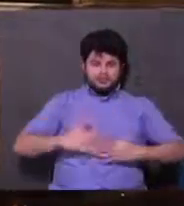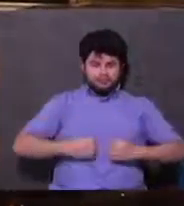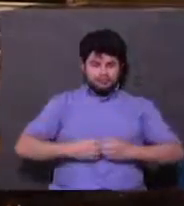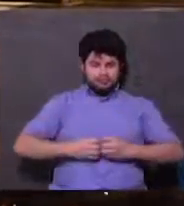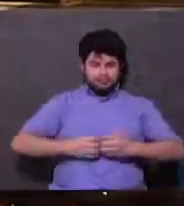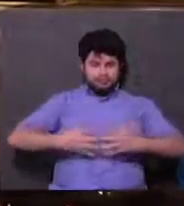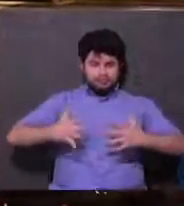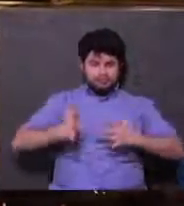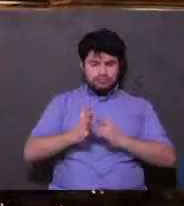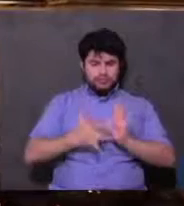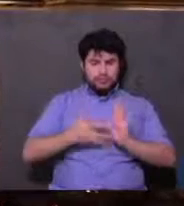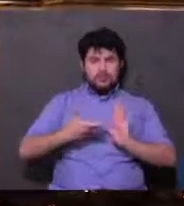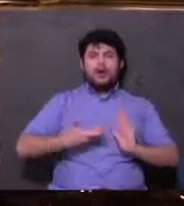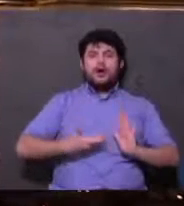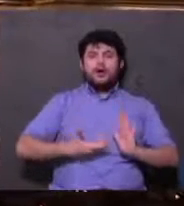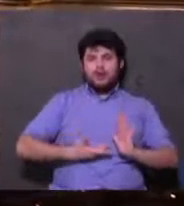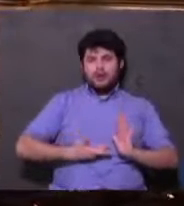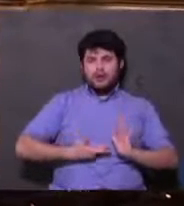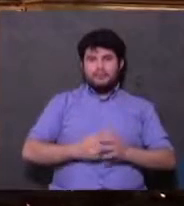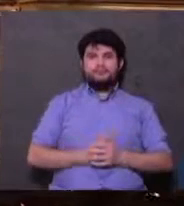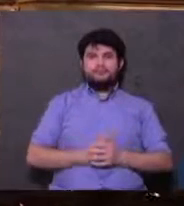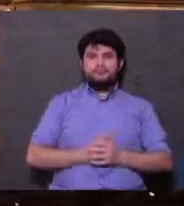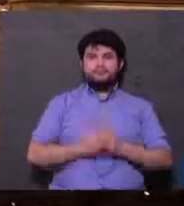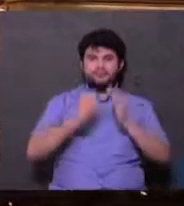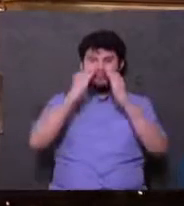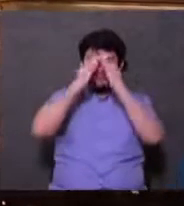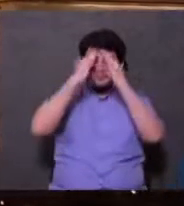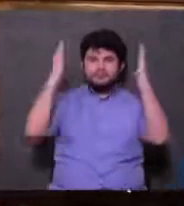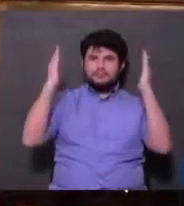Frucht deines Leibes, Jesus.